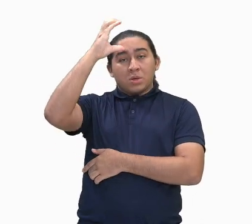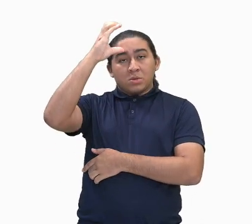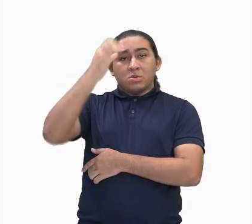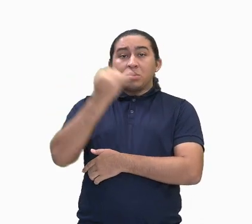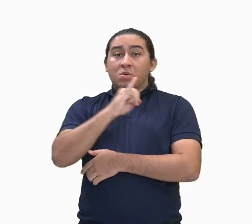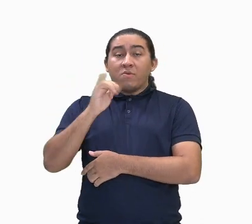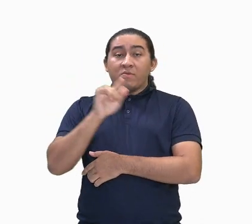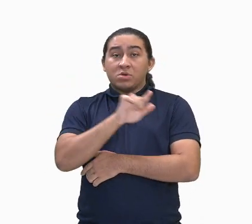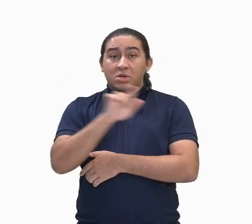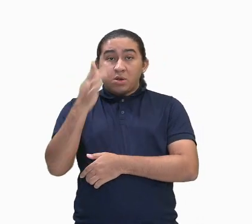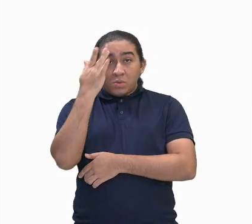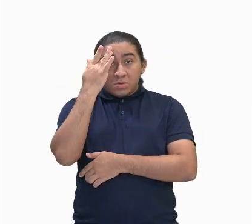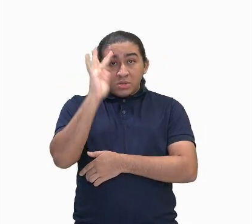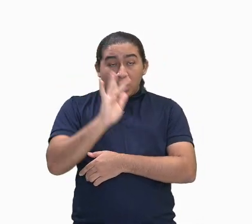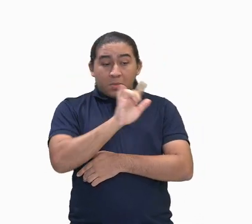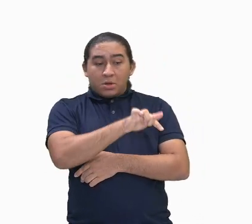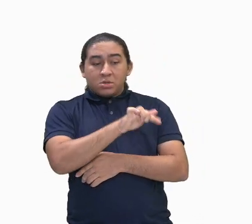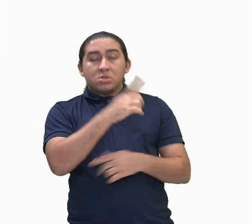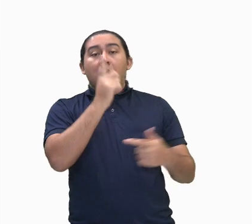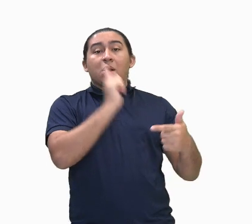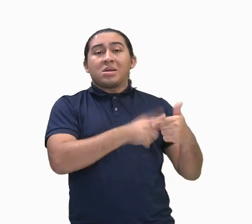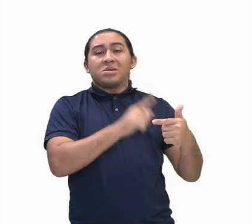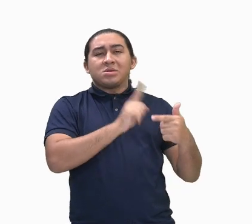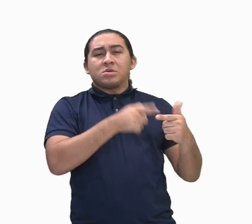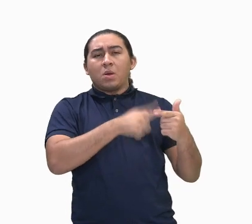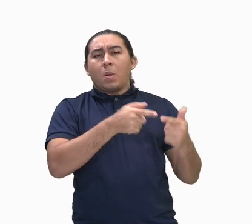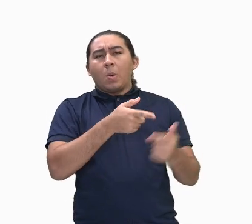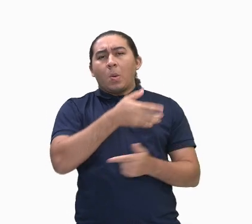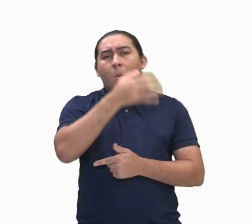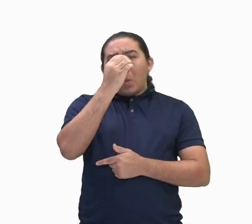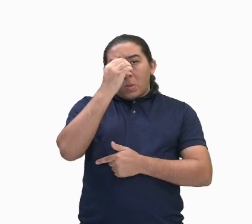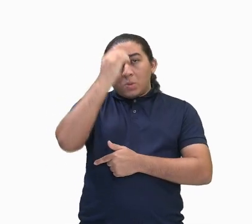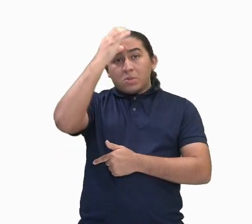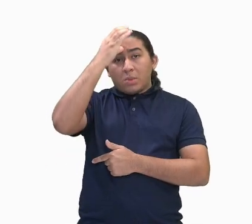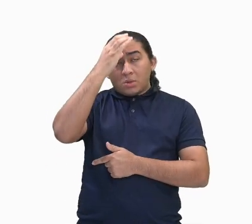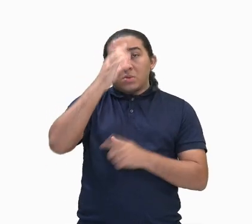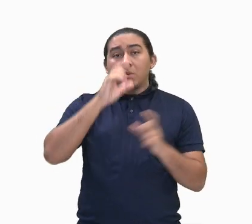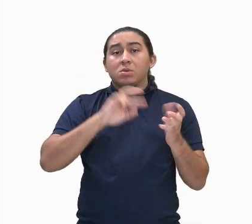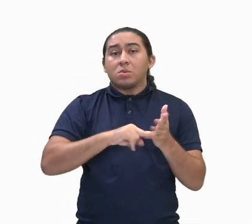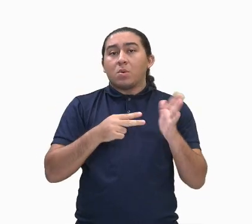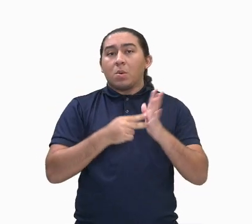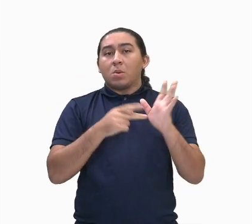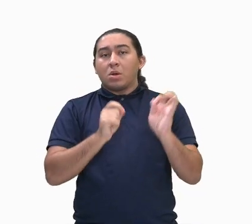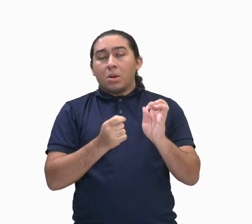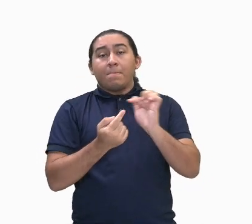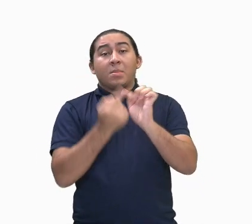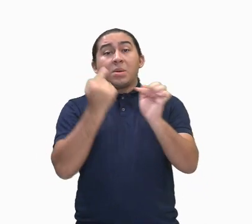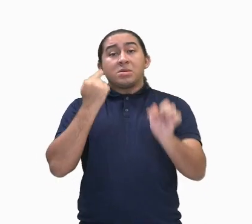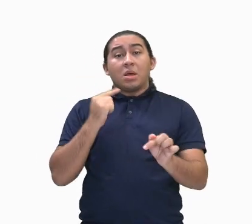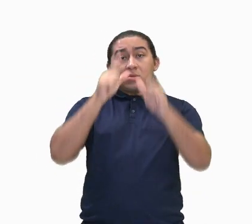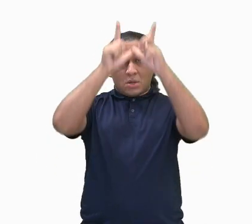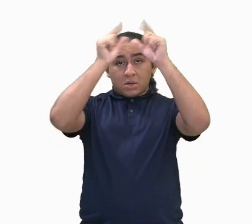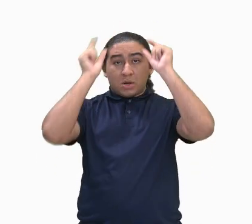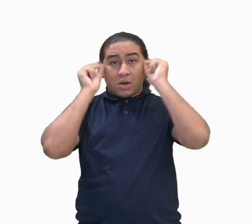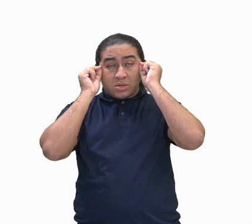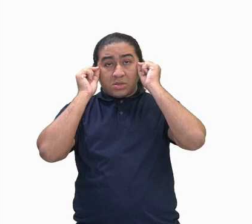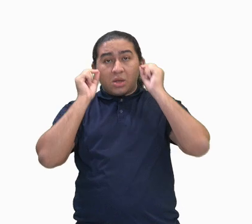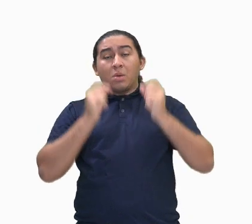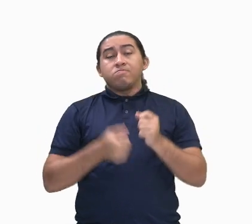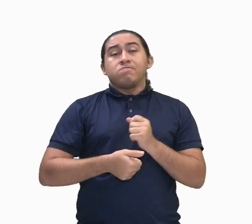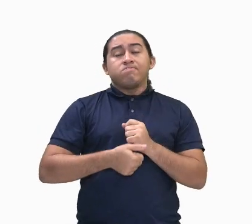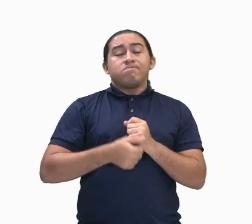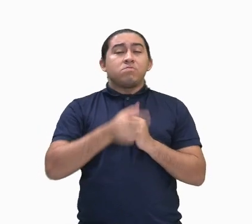sabendo agora, é justamente na Grécia Antiga que as primeiras questões, as